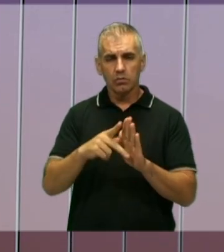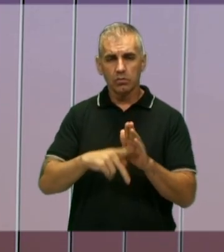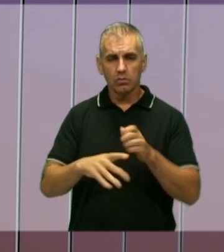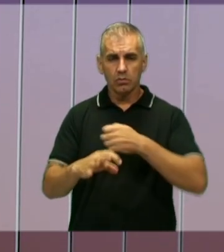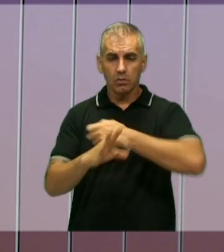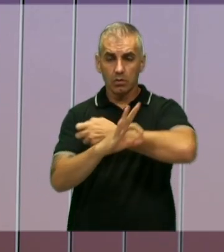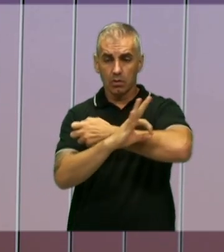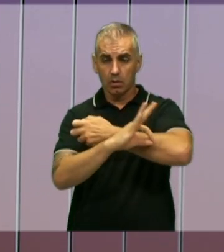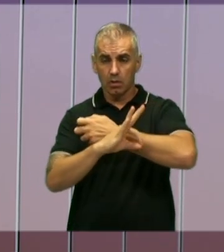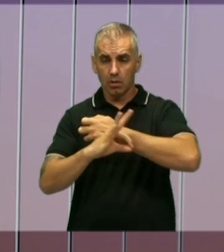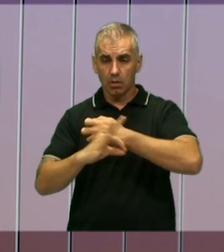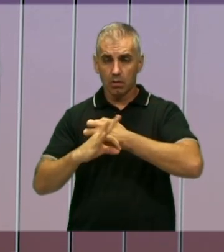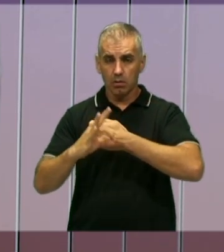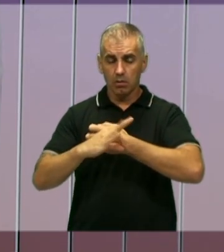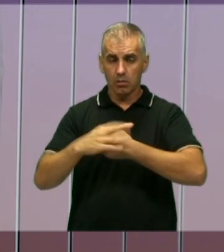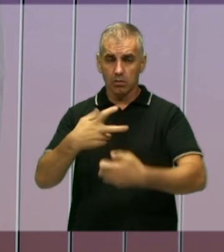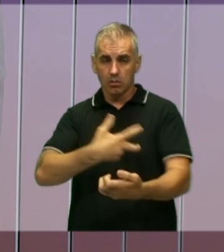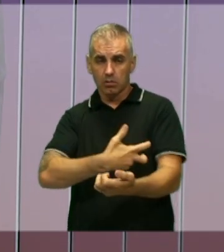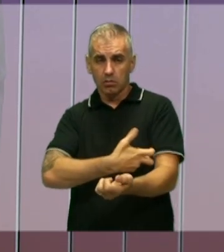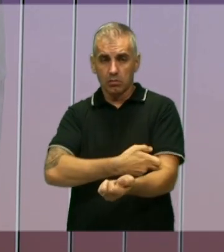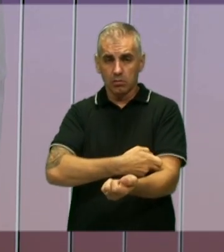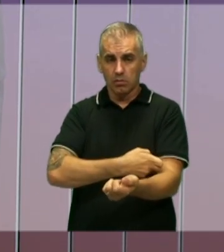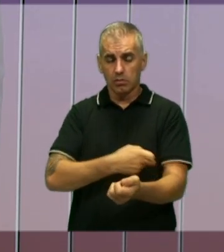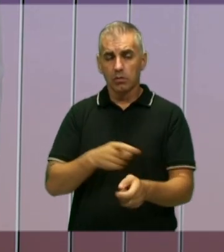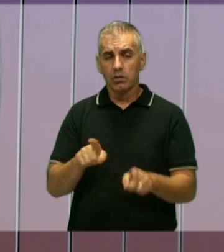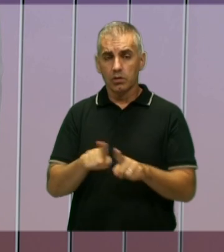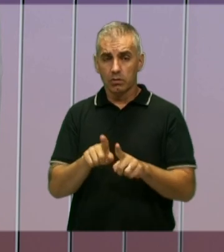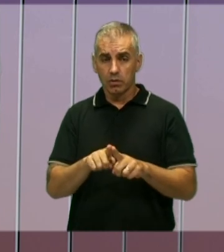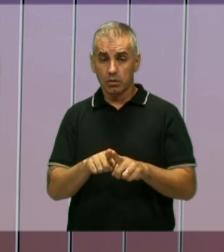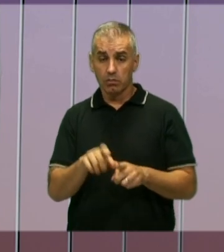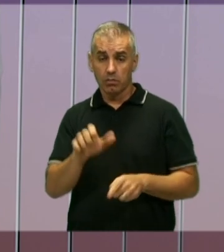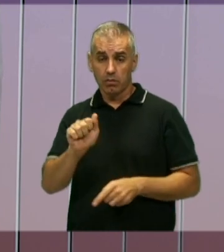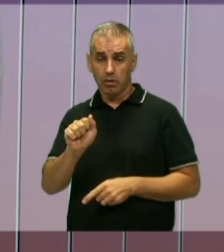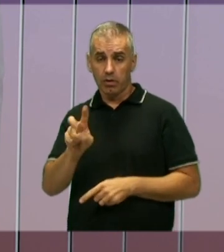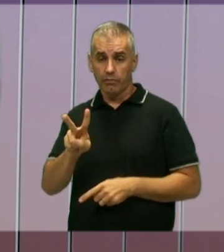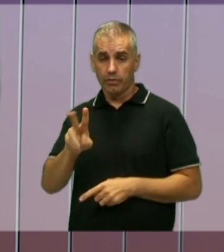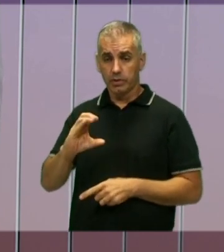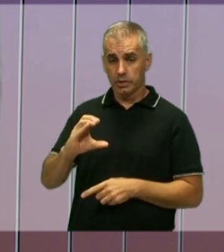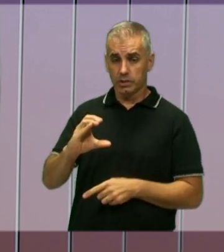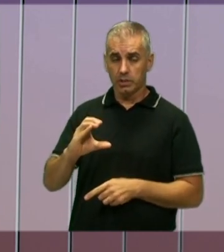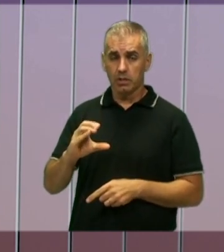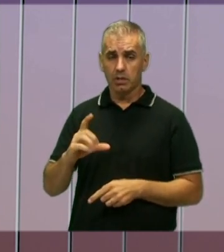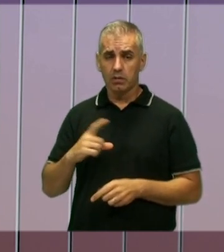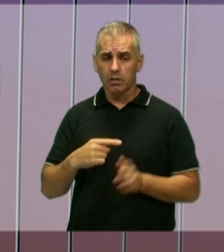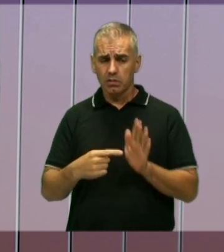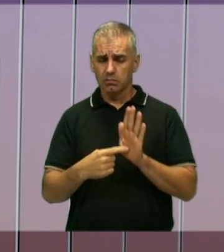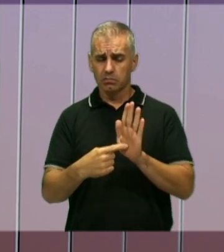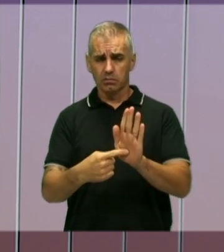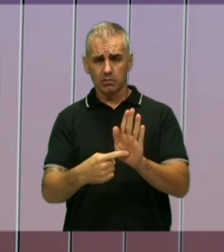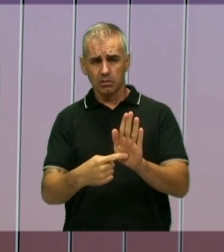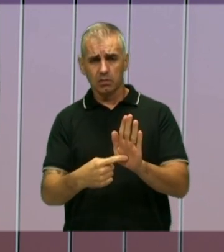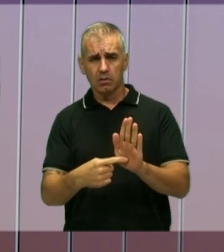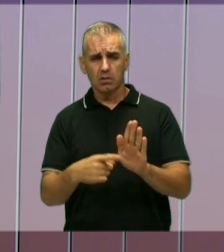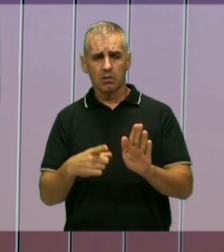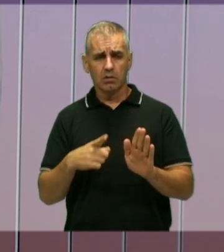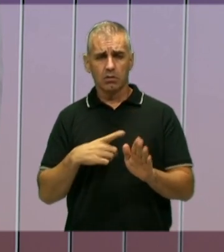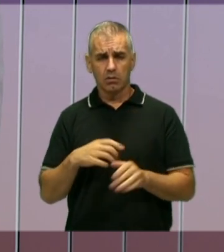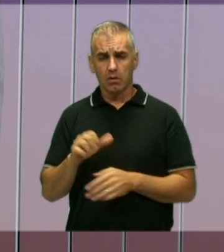AVC. E eu lembro de trazer aqui para ti numa entrevista tudo o que se tratava, né, tanto do acidente vascular